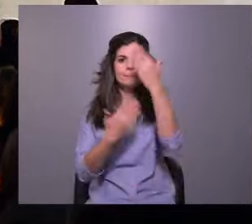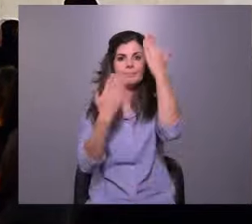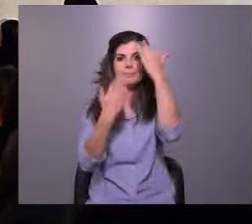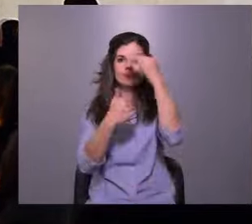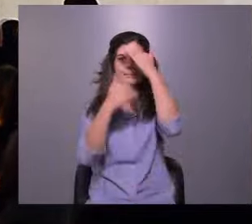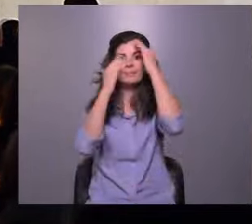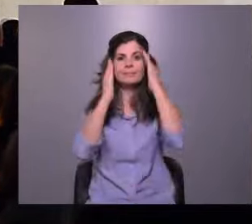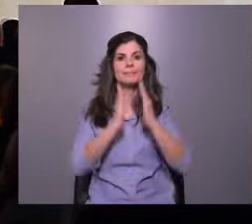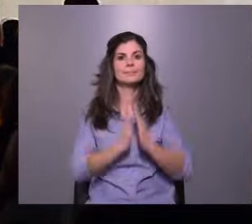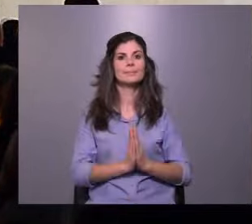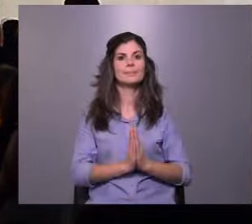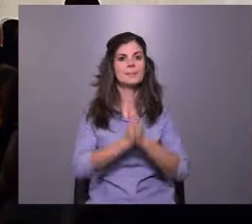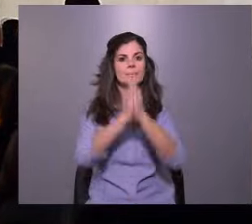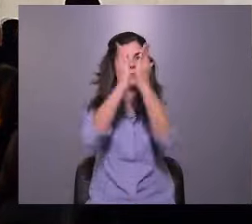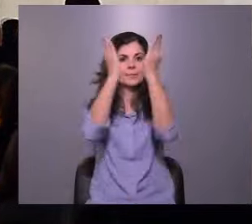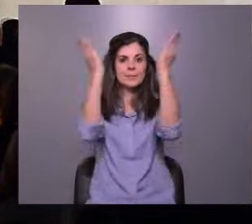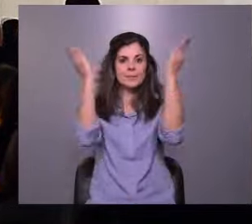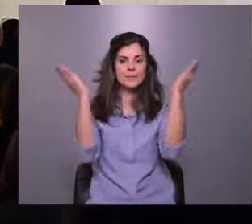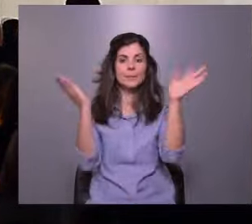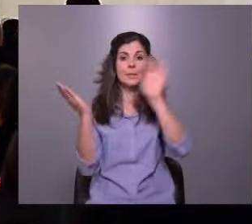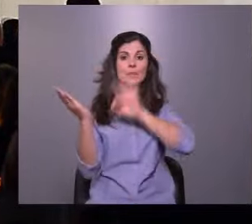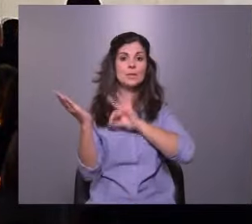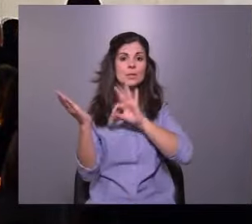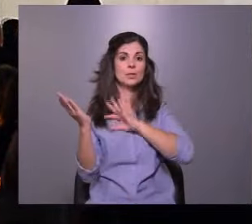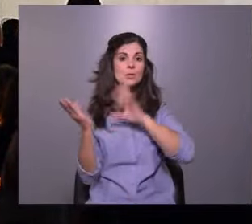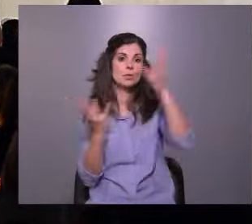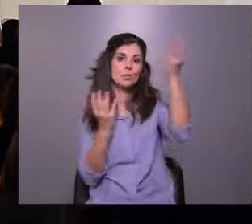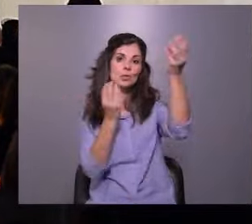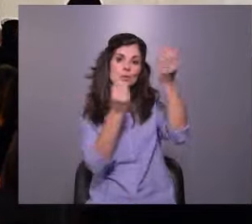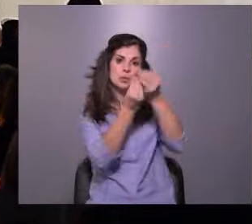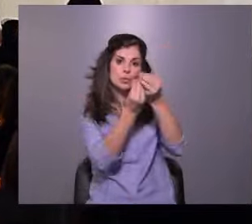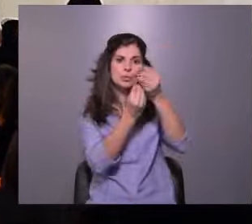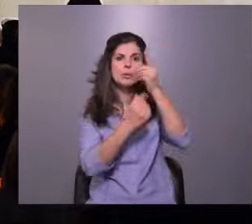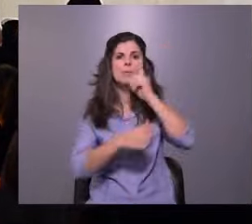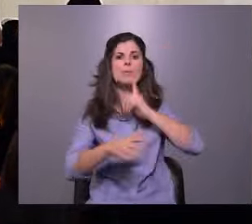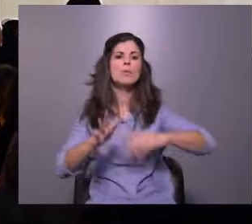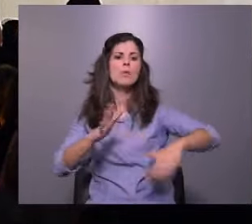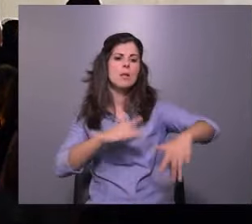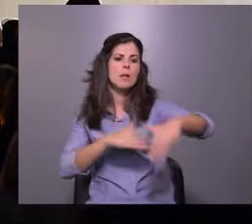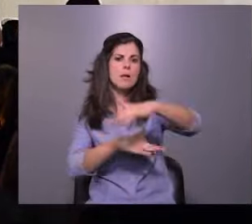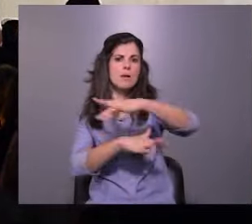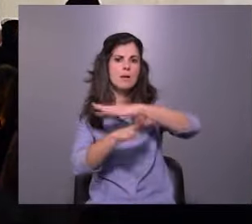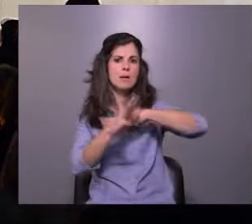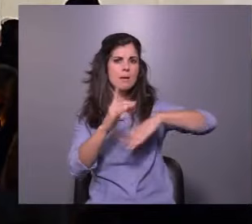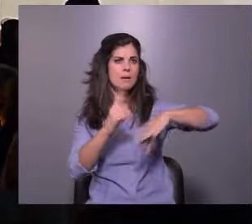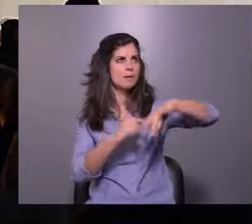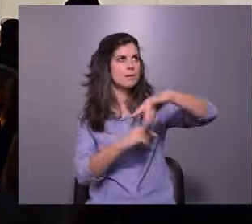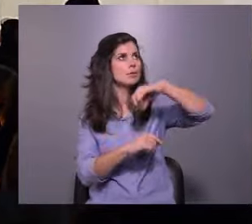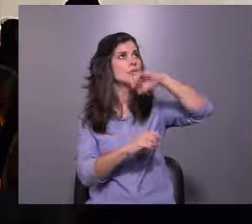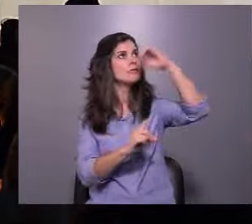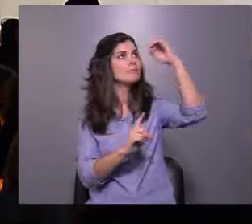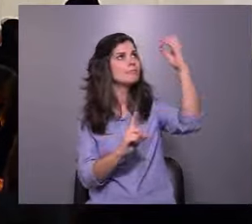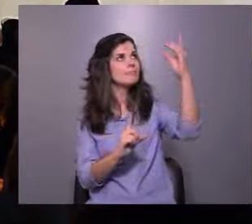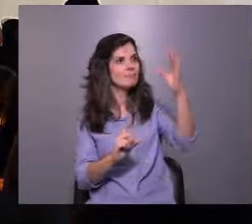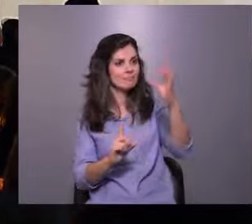und gebenedeit ist die Frucht deines Leibes, Jesus.